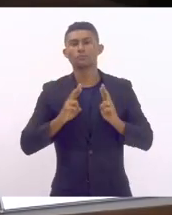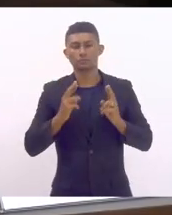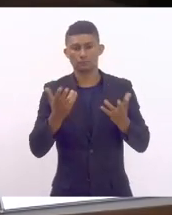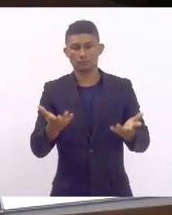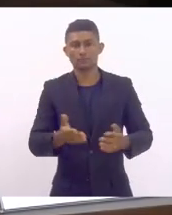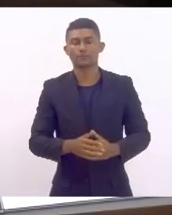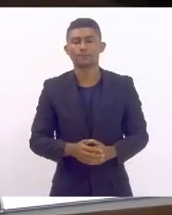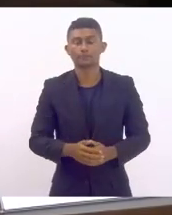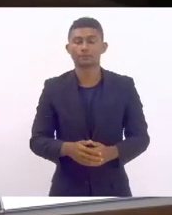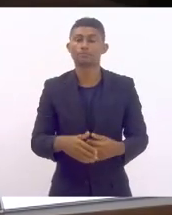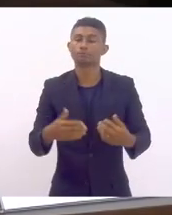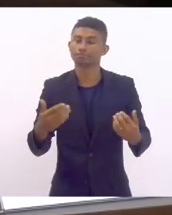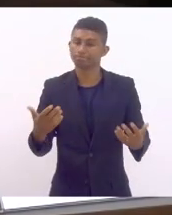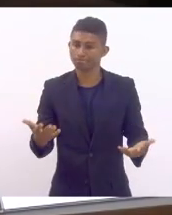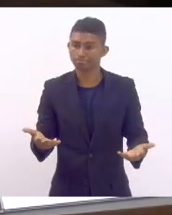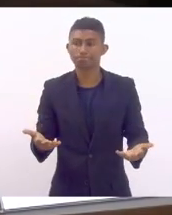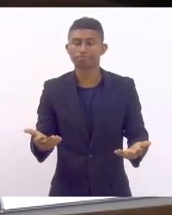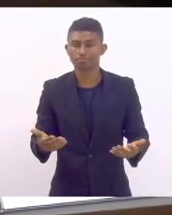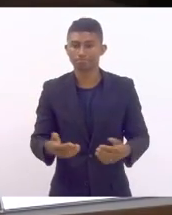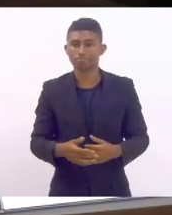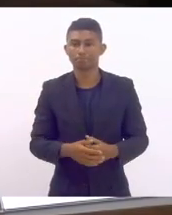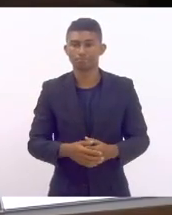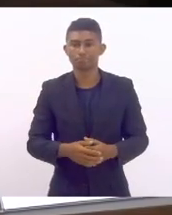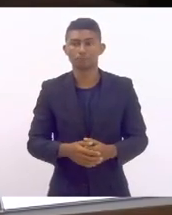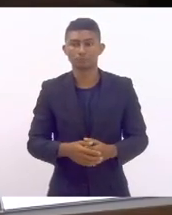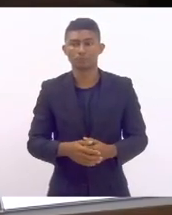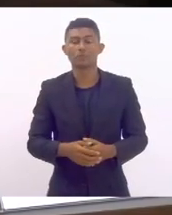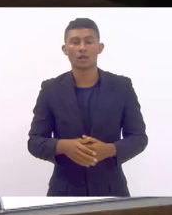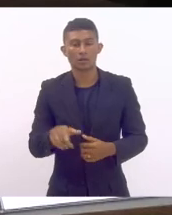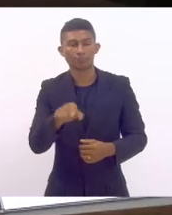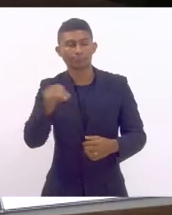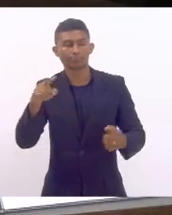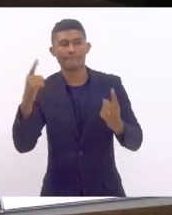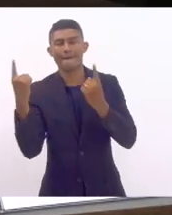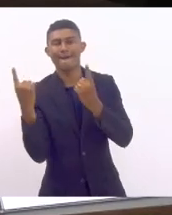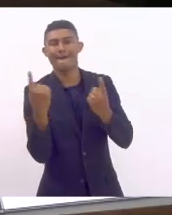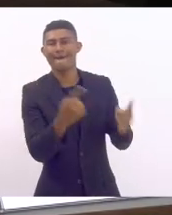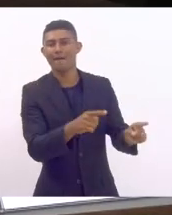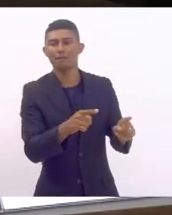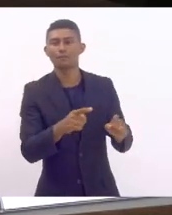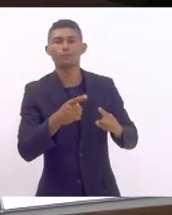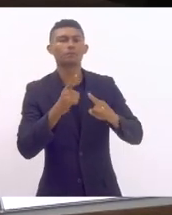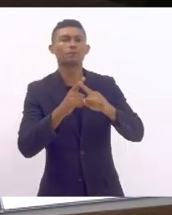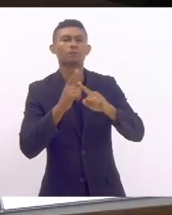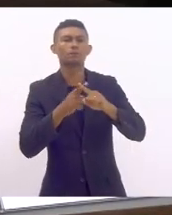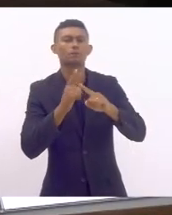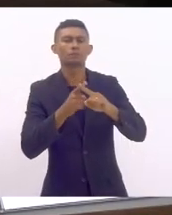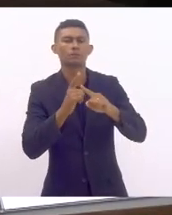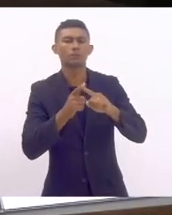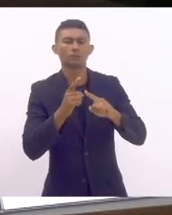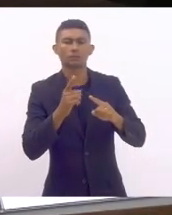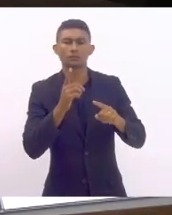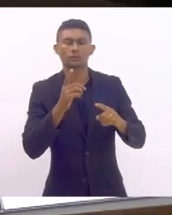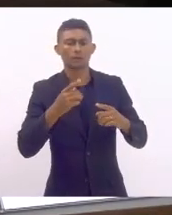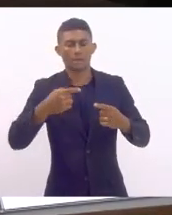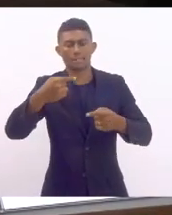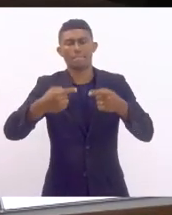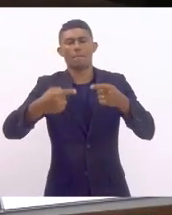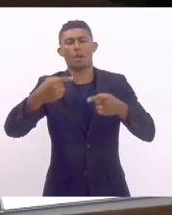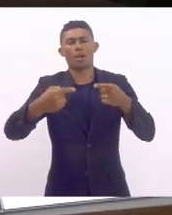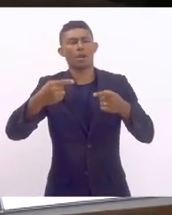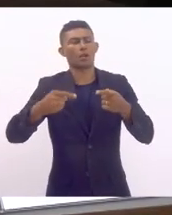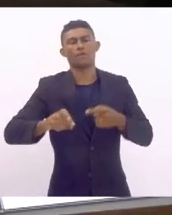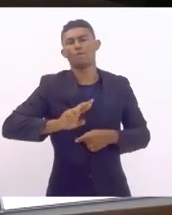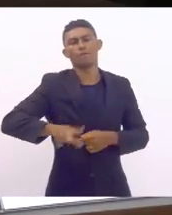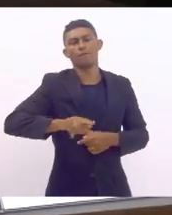certamente é um um ataque que não tem projeto alternativo não tem política alternativa